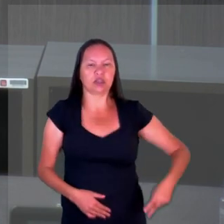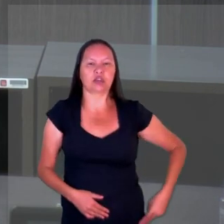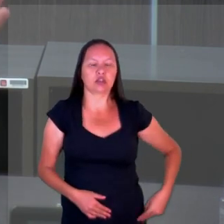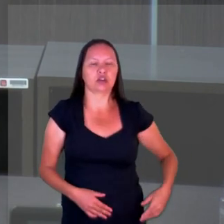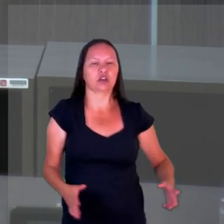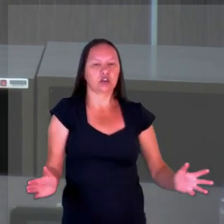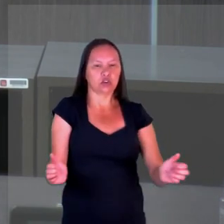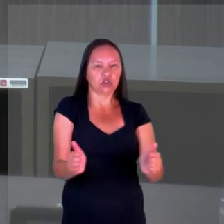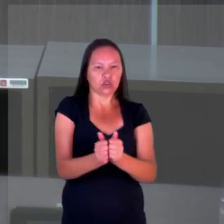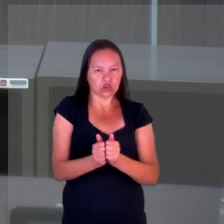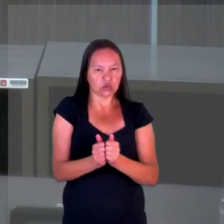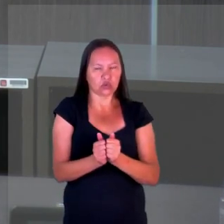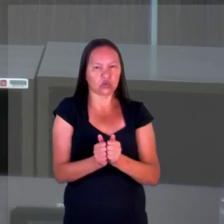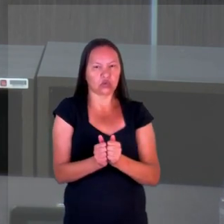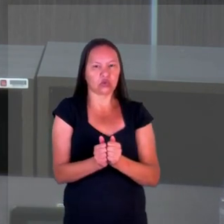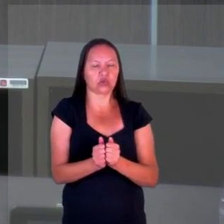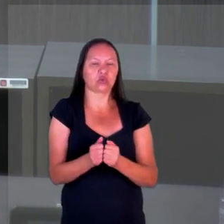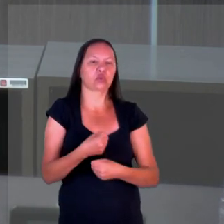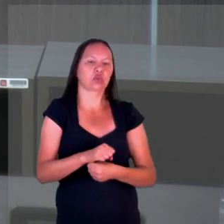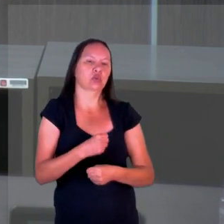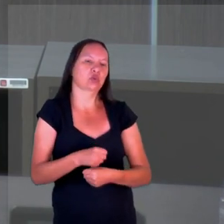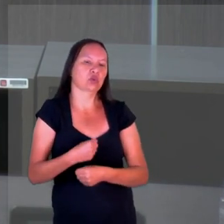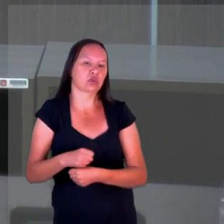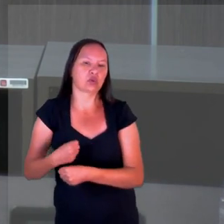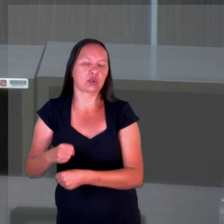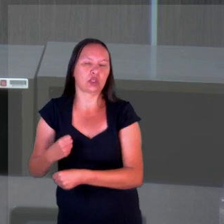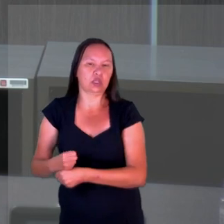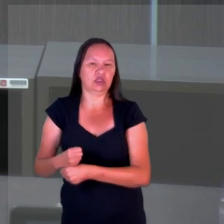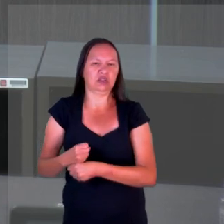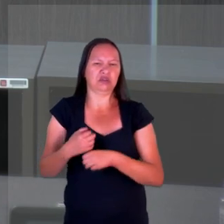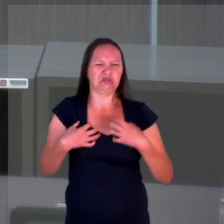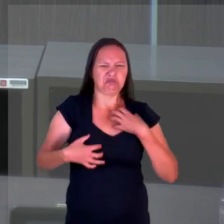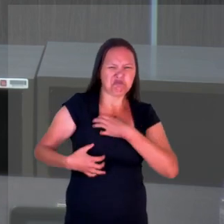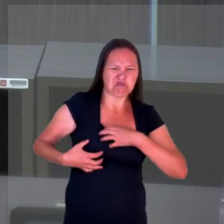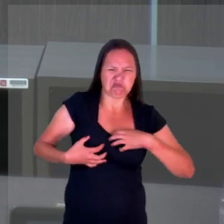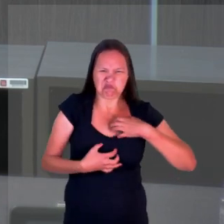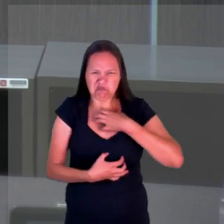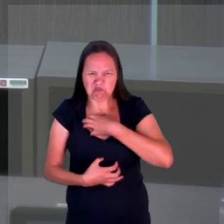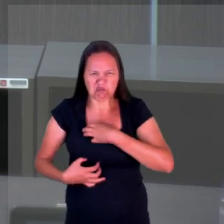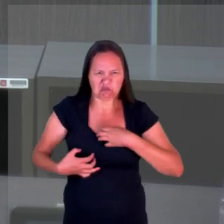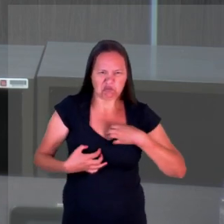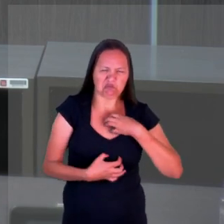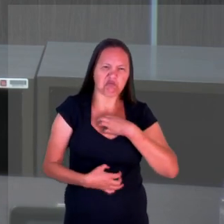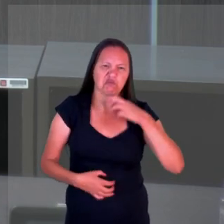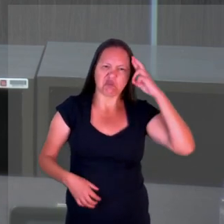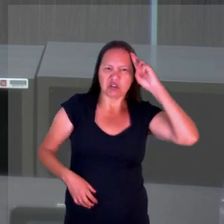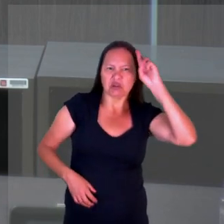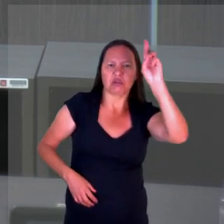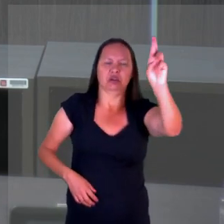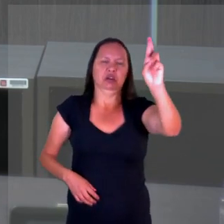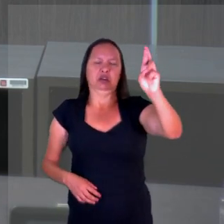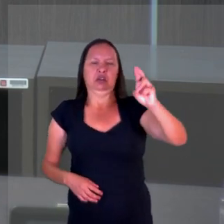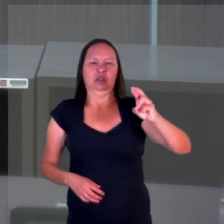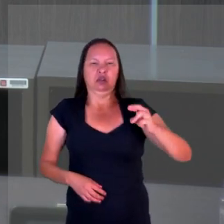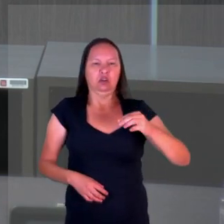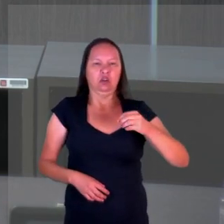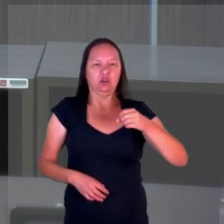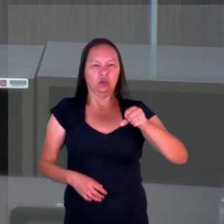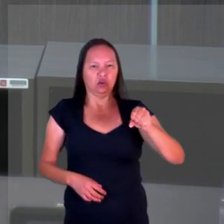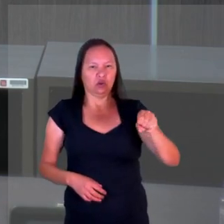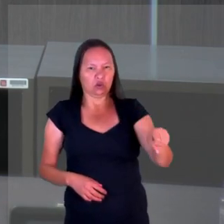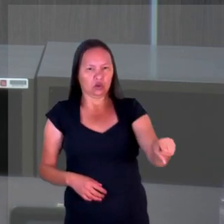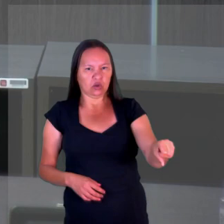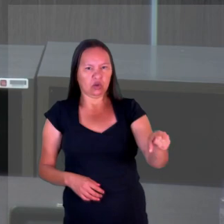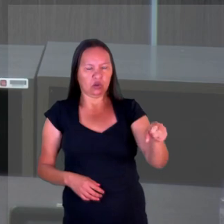delineamos exatamente eh todo esse essa angústia e a recomendação 97 é é é é uma